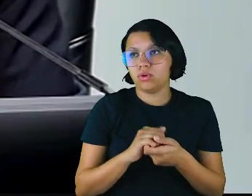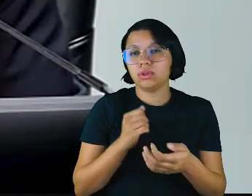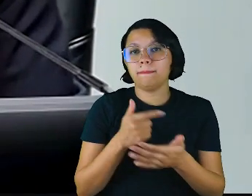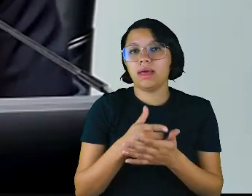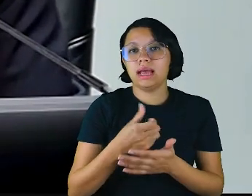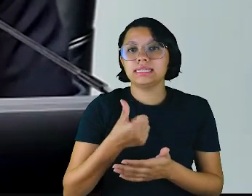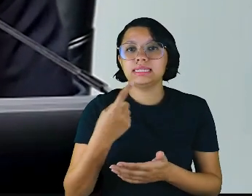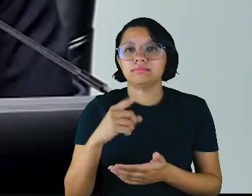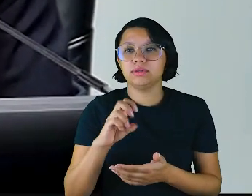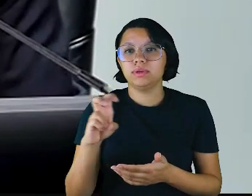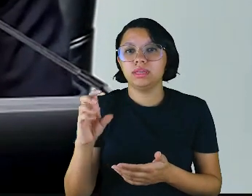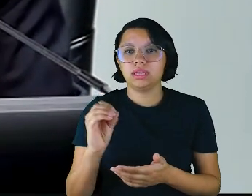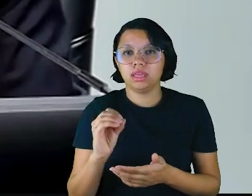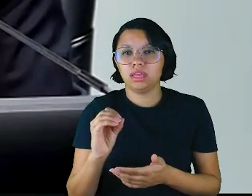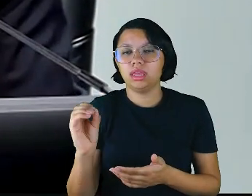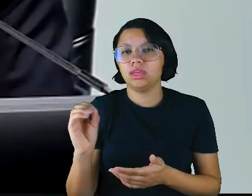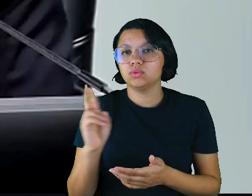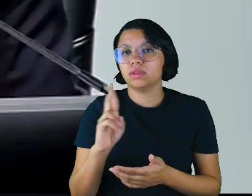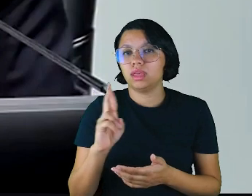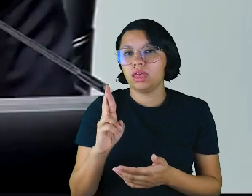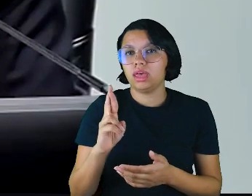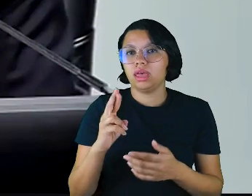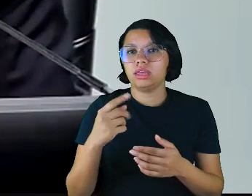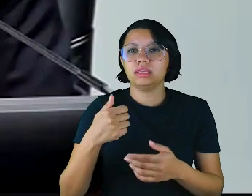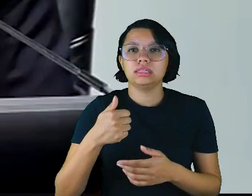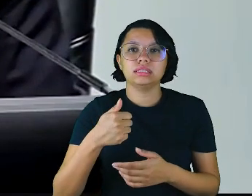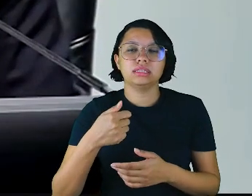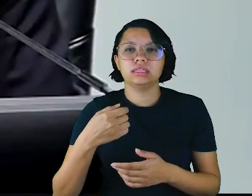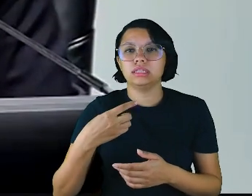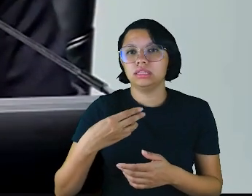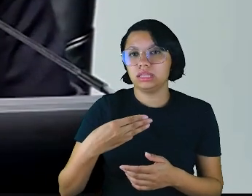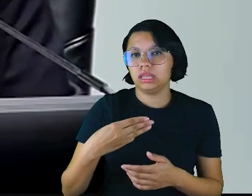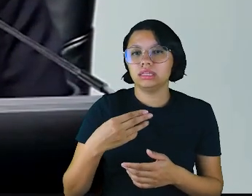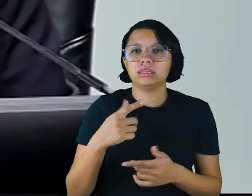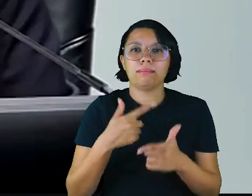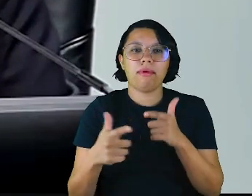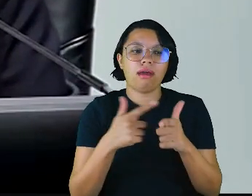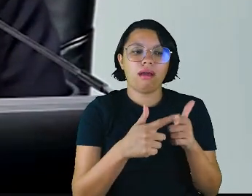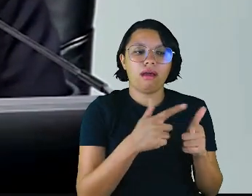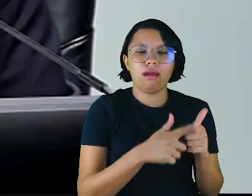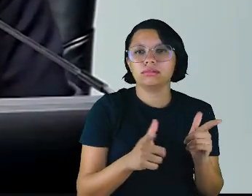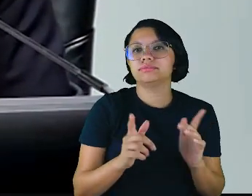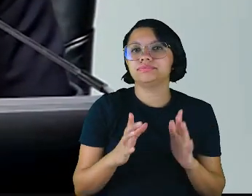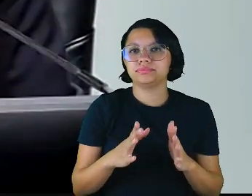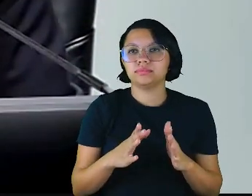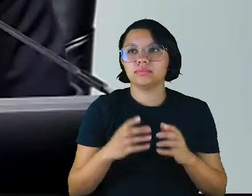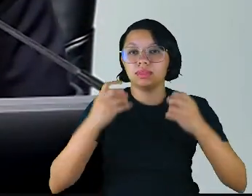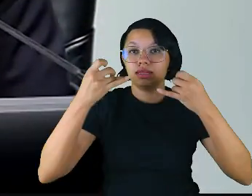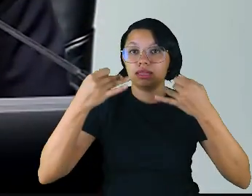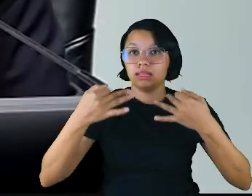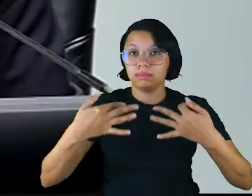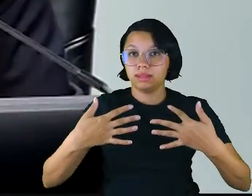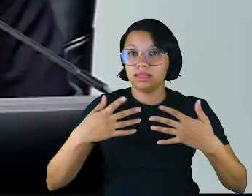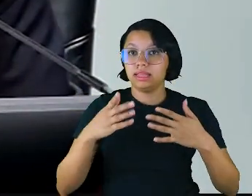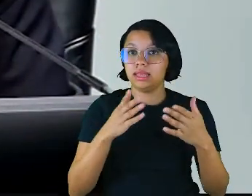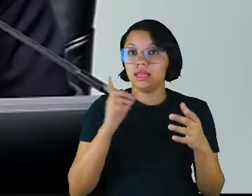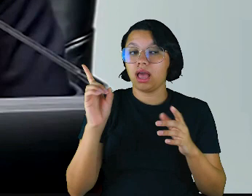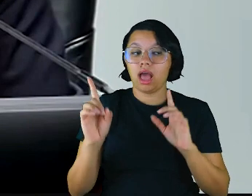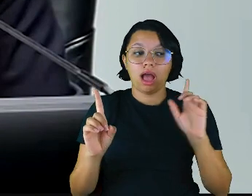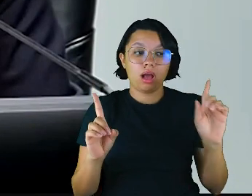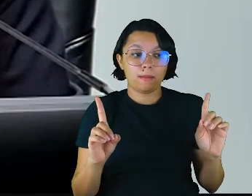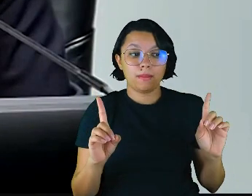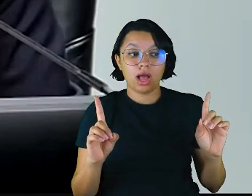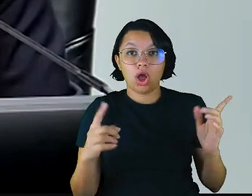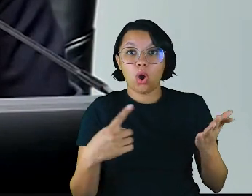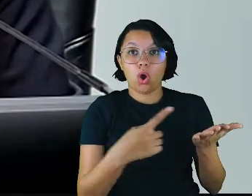pagar R$ 6.500 em 13 parcelas, tal. Então, houve. Porém, foi destacado, esclarecem as partes que